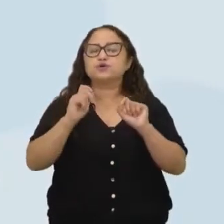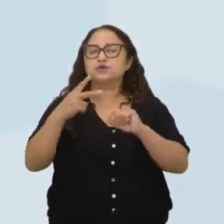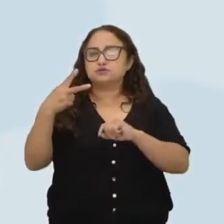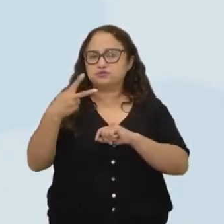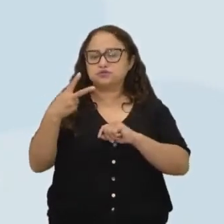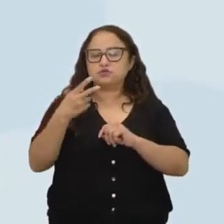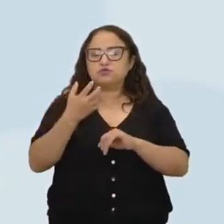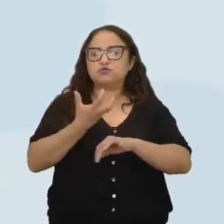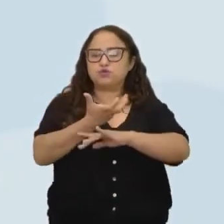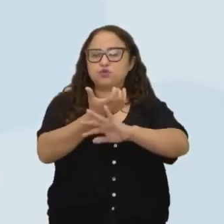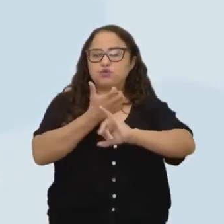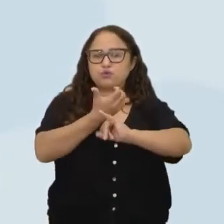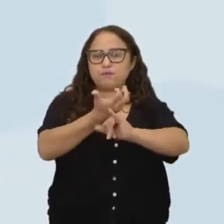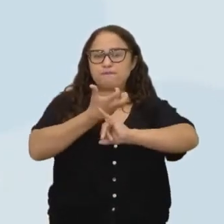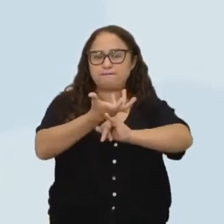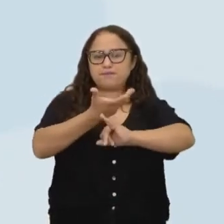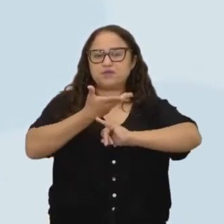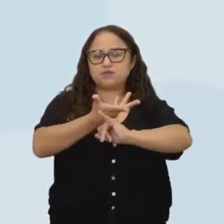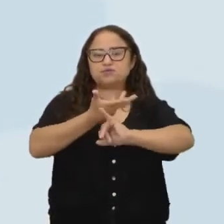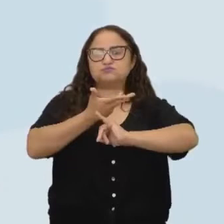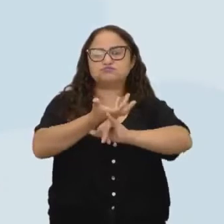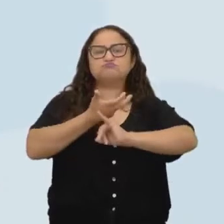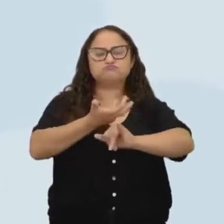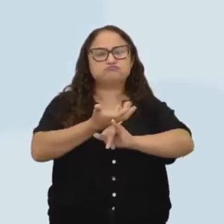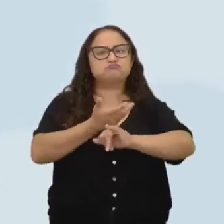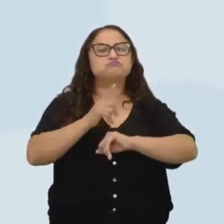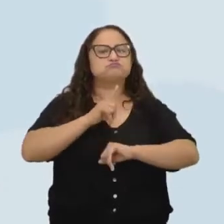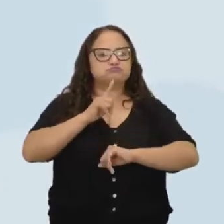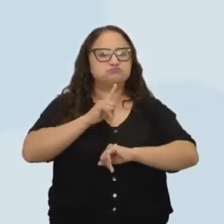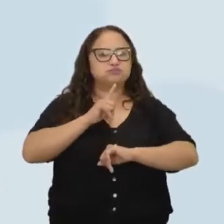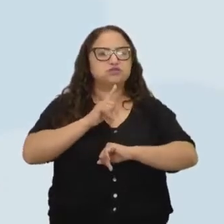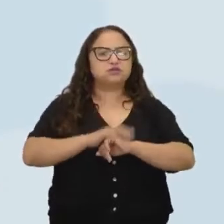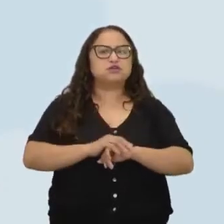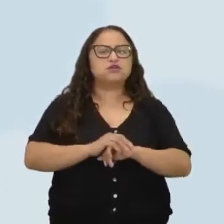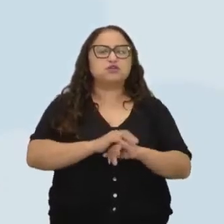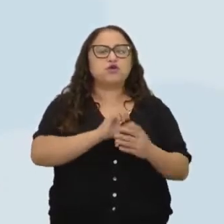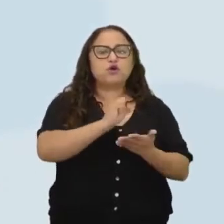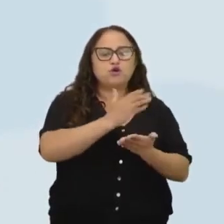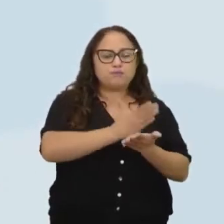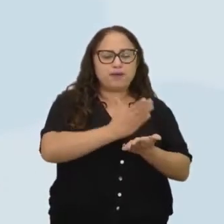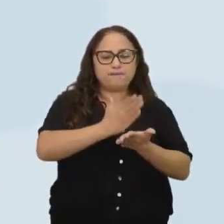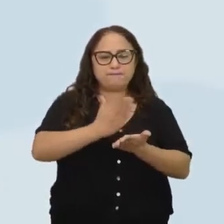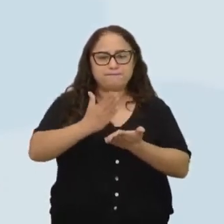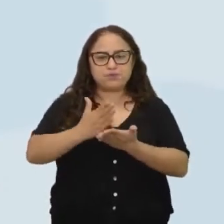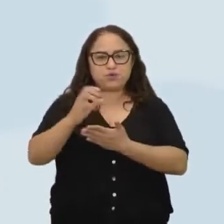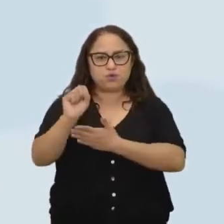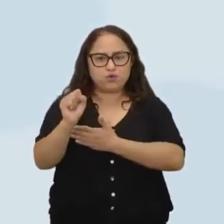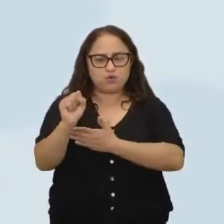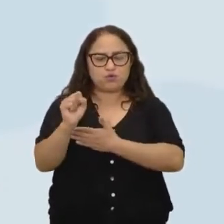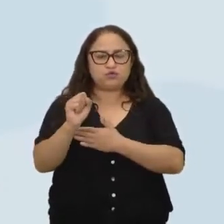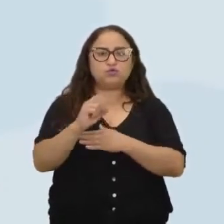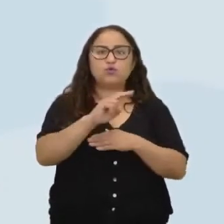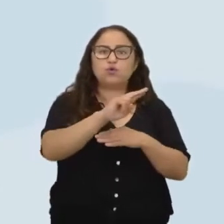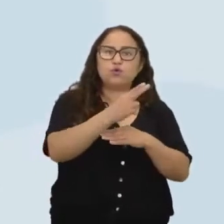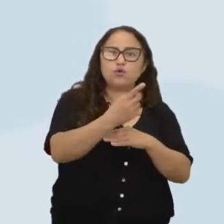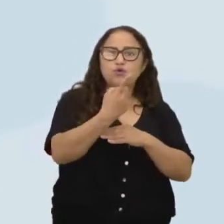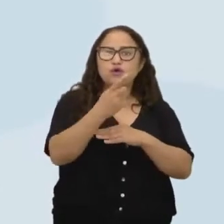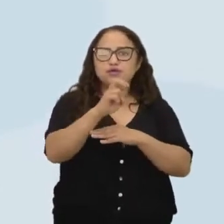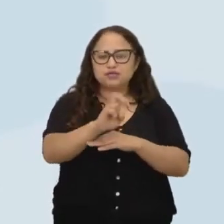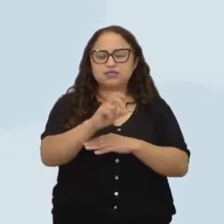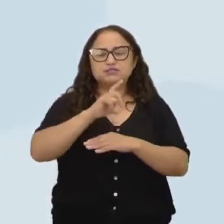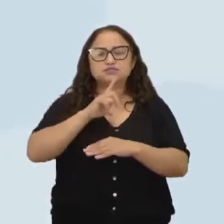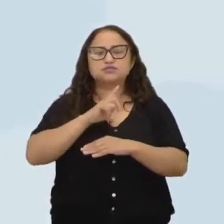é o terceiro lá que a gente mostrou, que é o de, que a gente fala série de 8, série de 15, como ela falou, ele tem um gasto